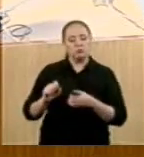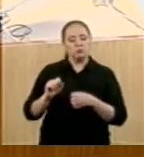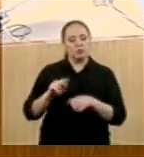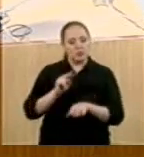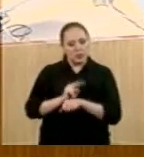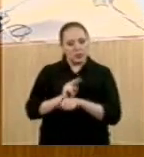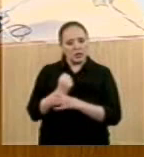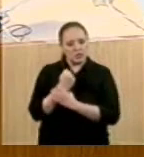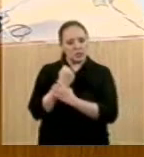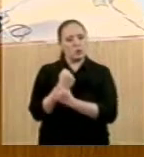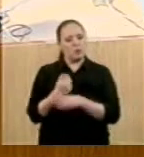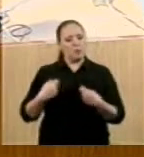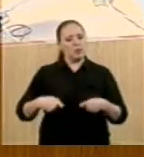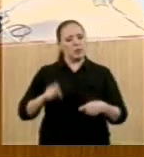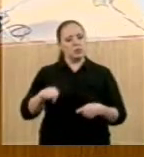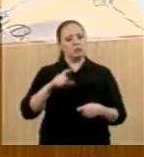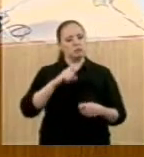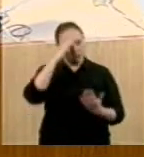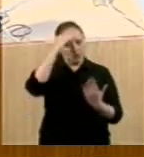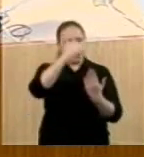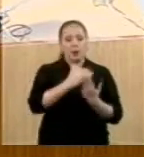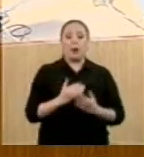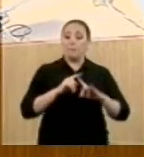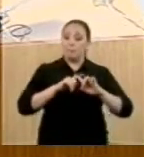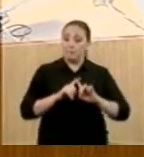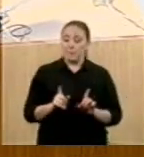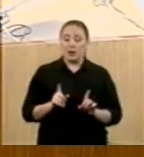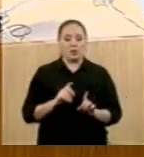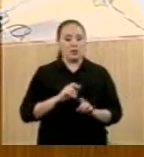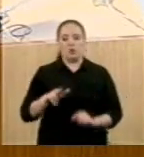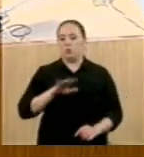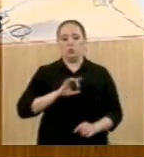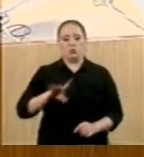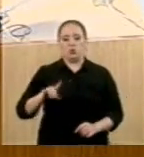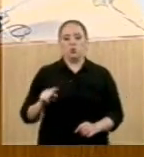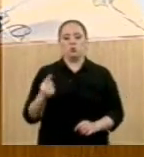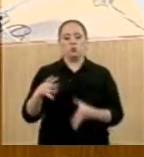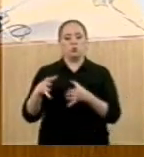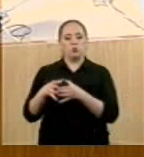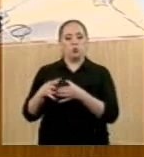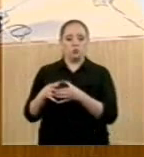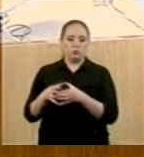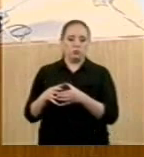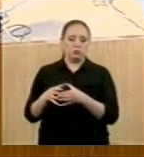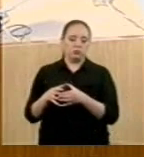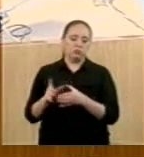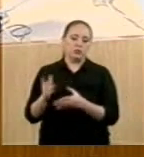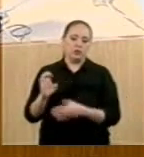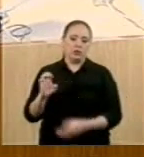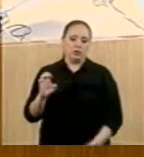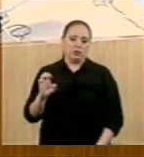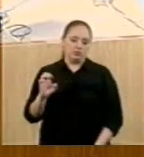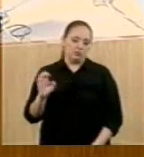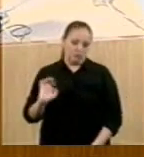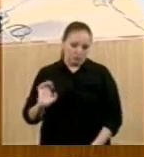podem e devem ser asseguradas, mas não apenas em relação à orientação sexual, de tal maneira